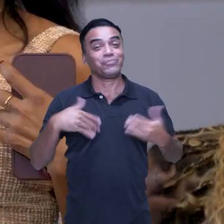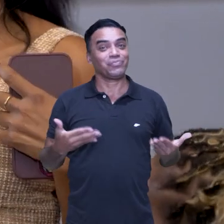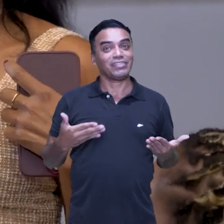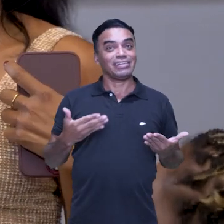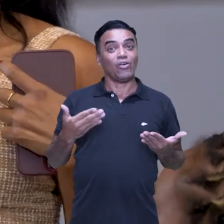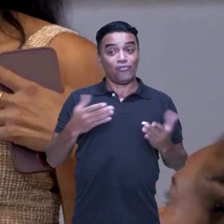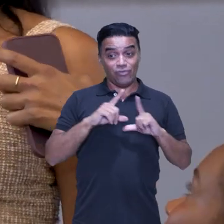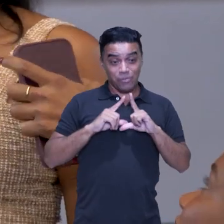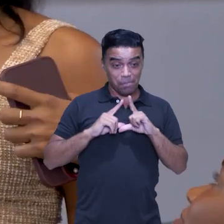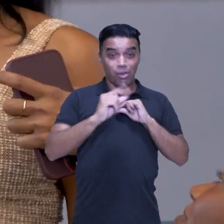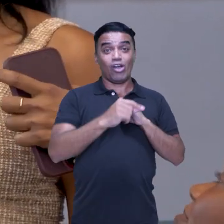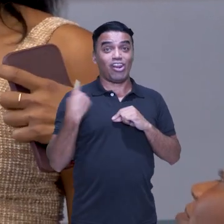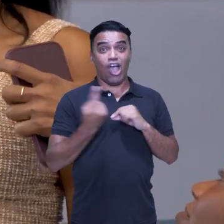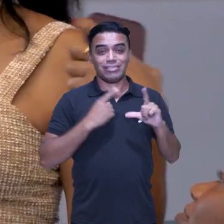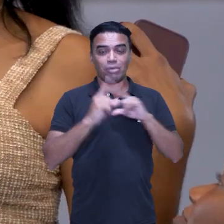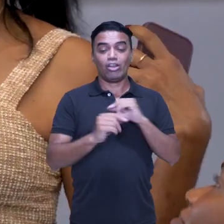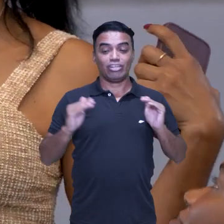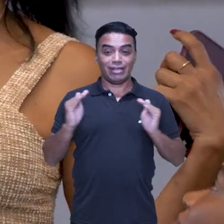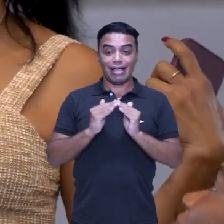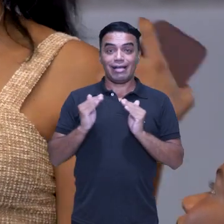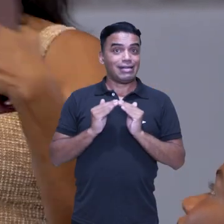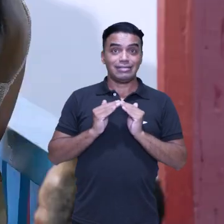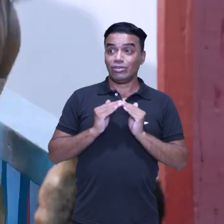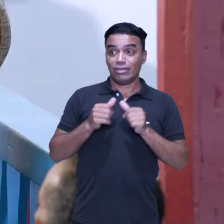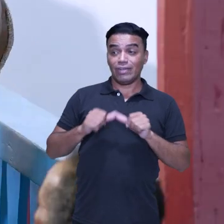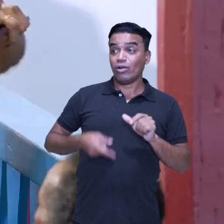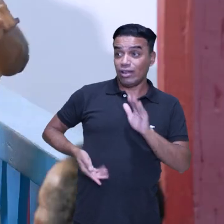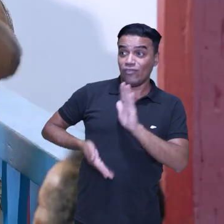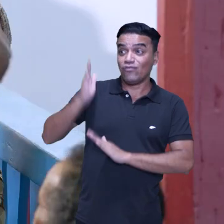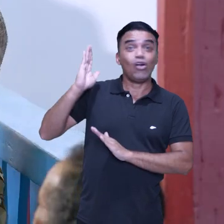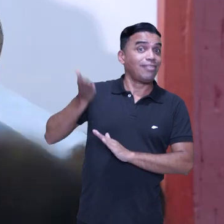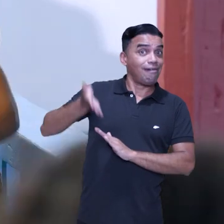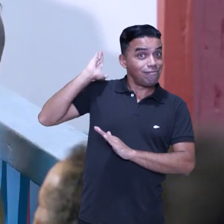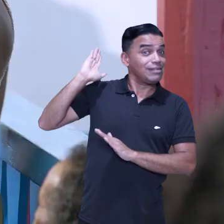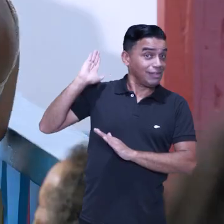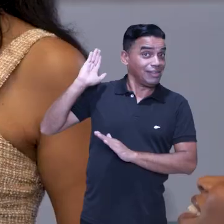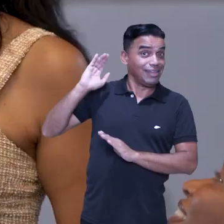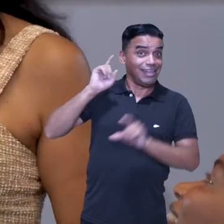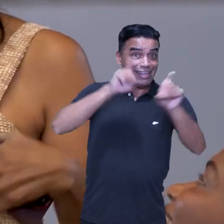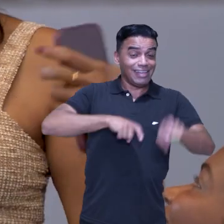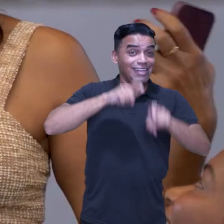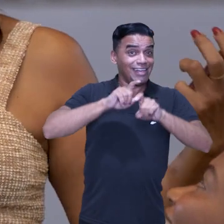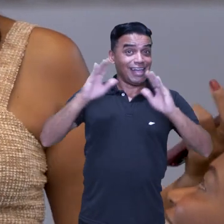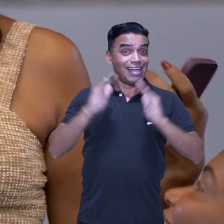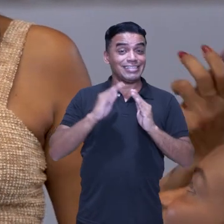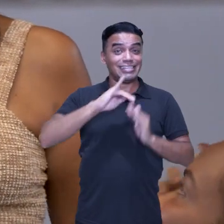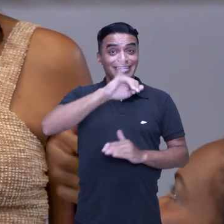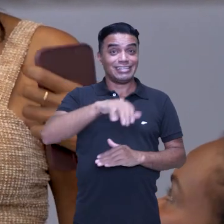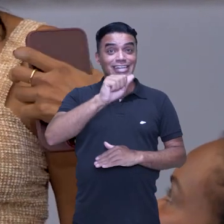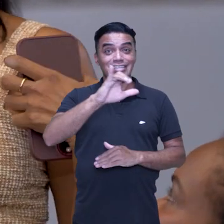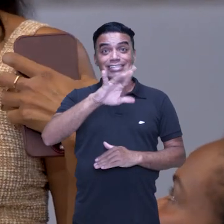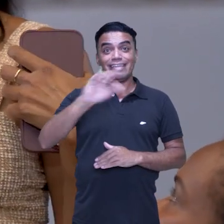a gente veio embora, eu cheguei em casa, eu não queria ficar lá em casa, eu queria voltar lá para Jacira, porque foi um lugar